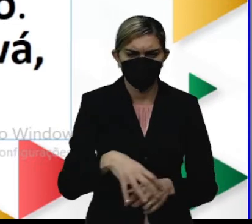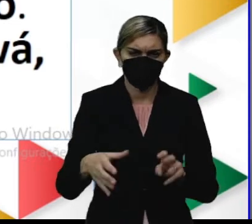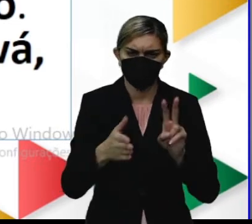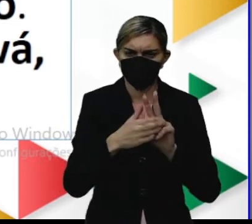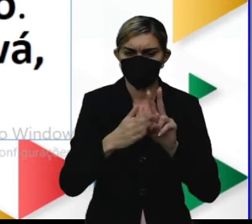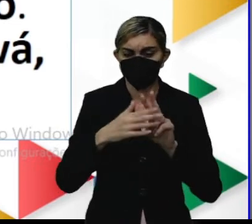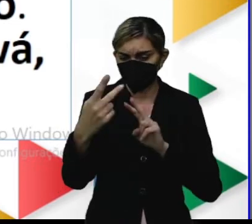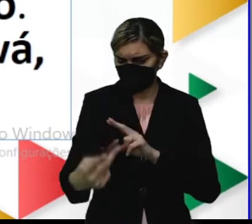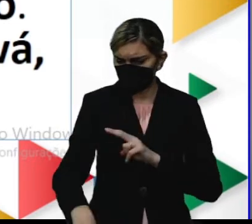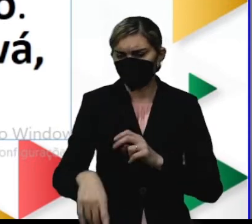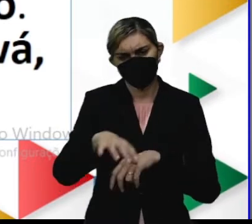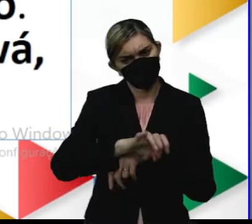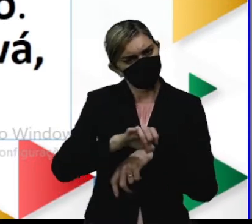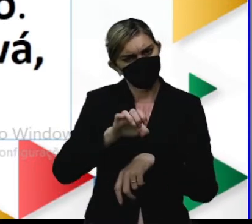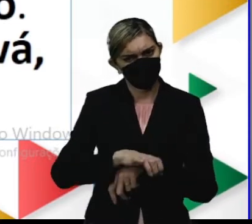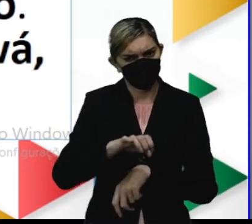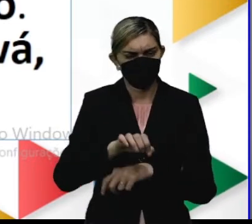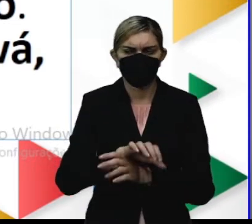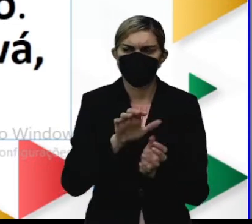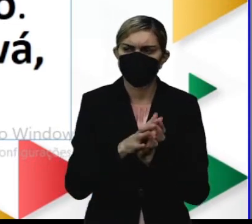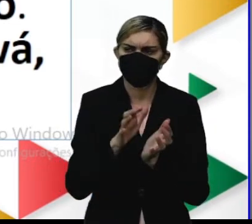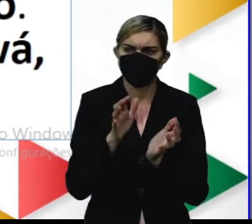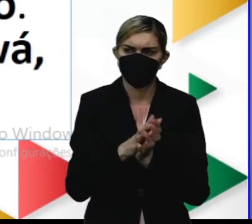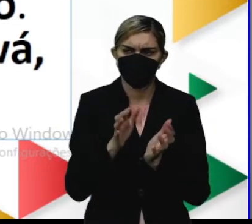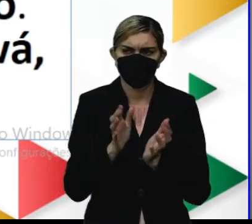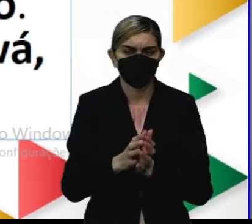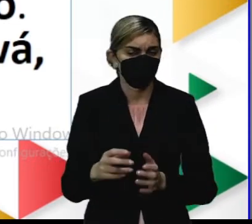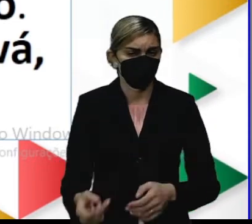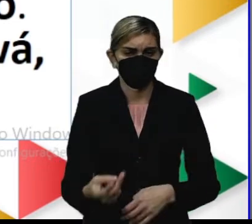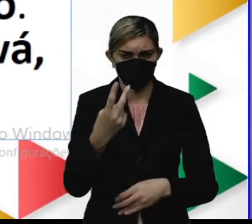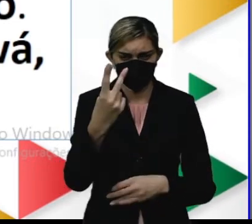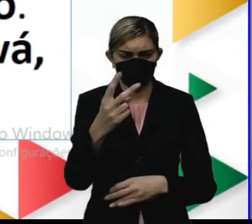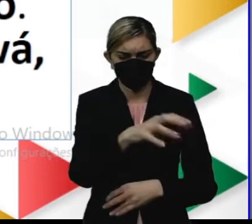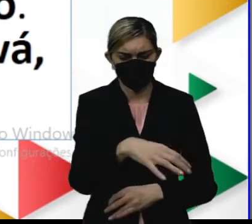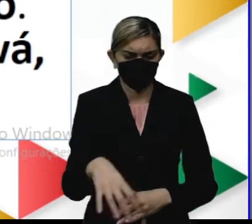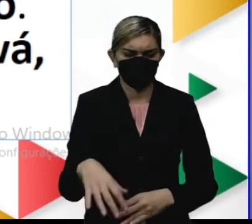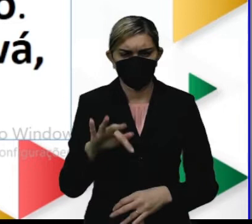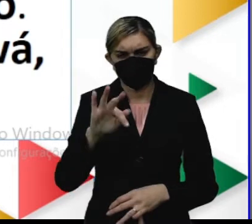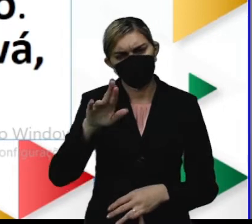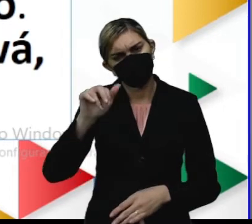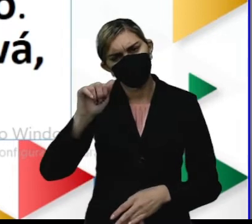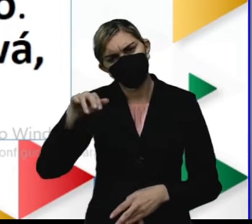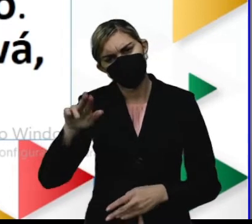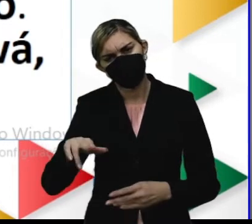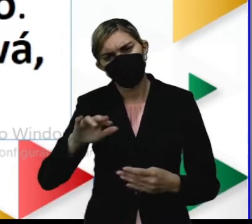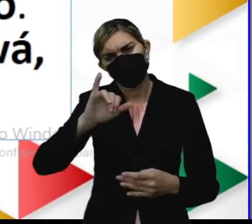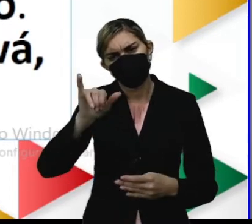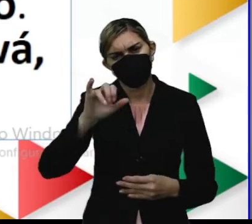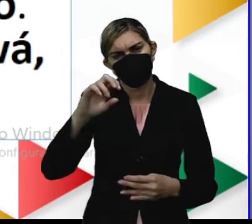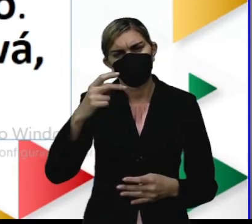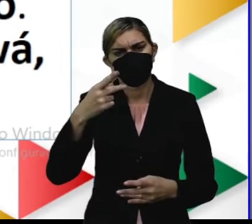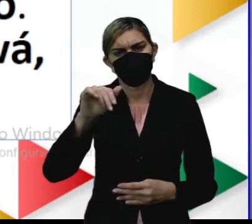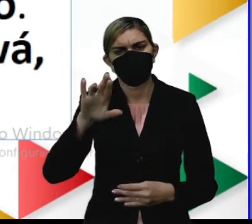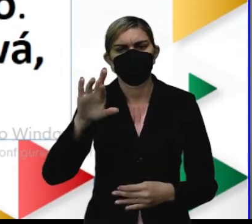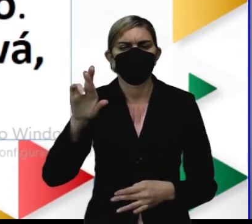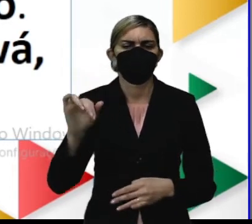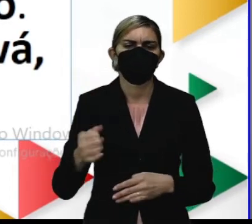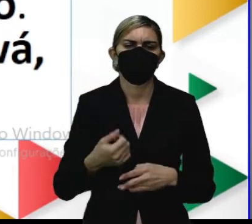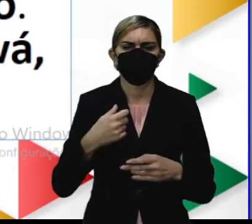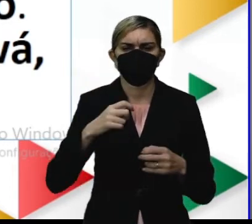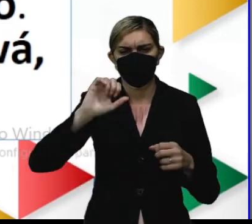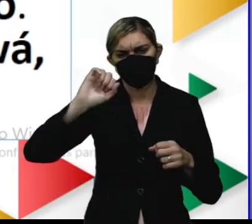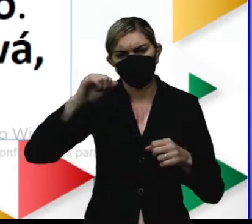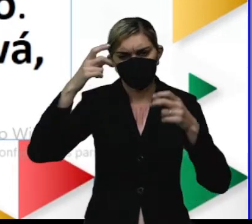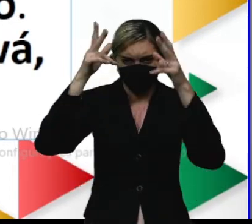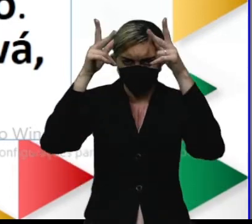no nosso lindo estado chamado Pernambuco. 2 delas, a Funiô e o Chucurus, estão fixados no